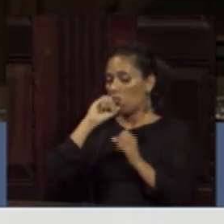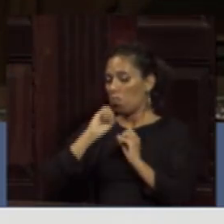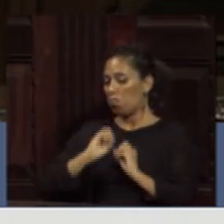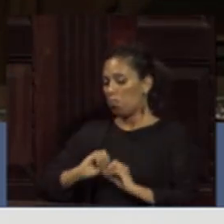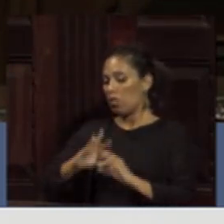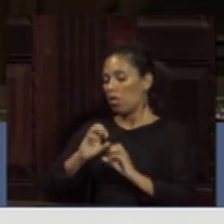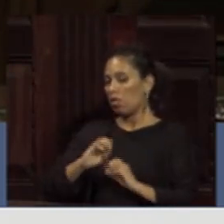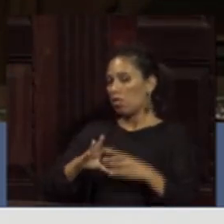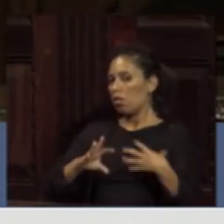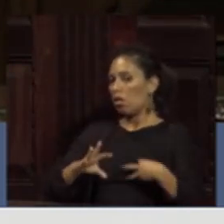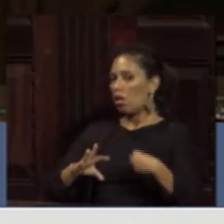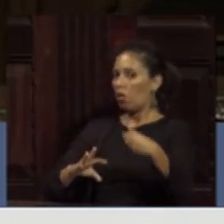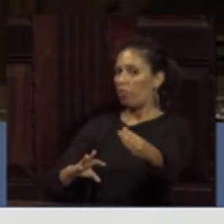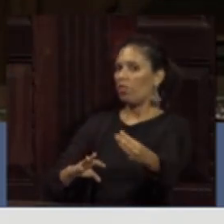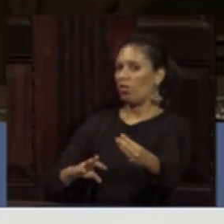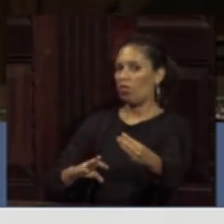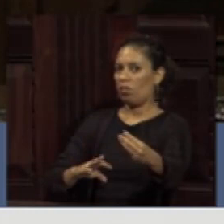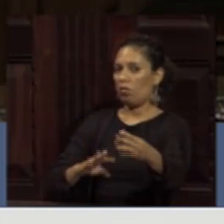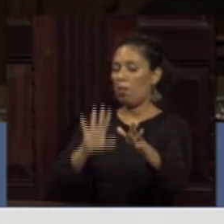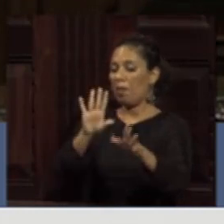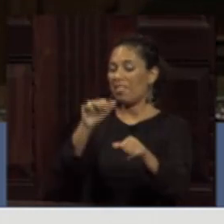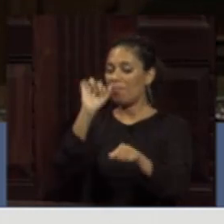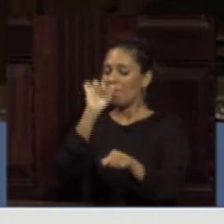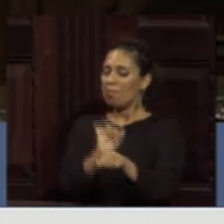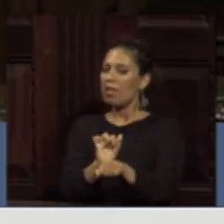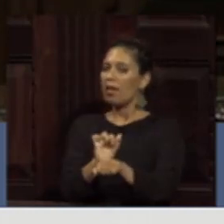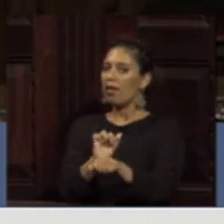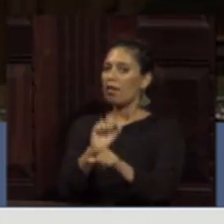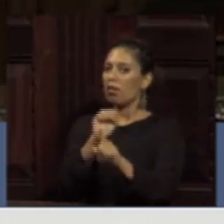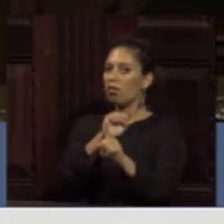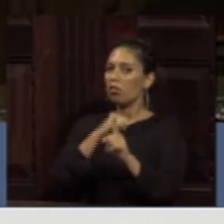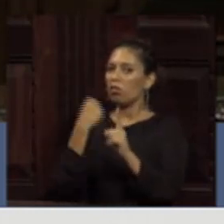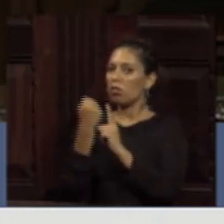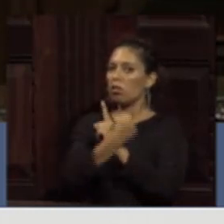banido da nossa sociedade.